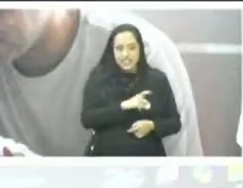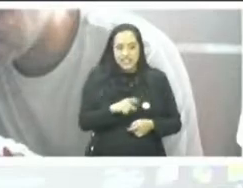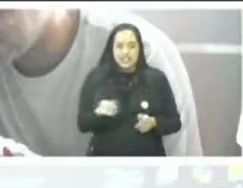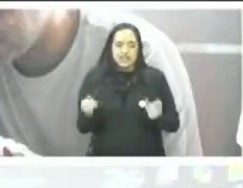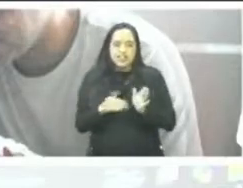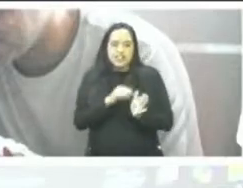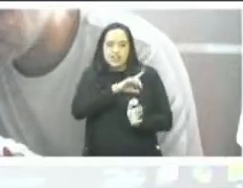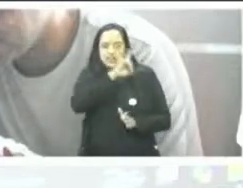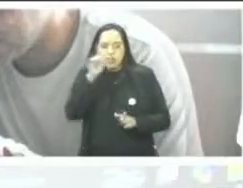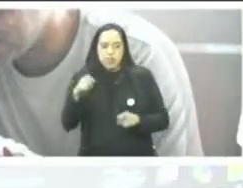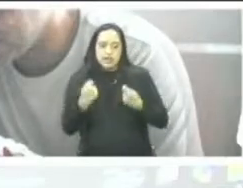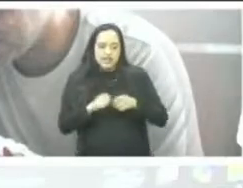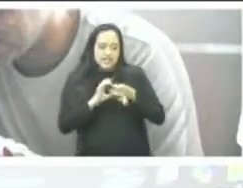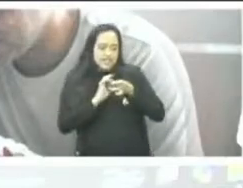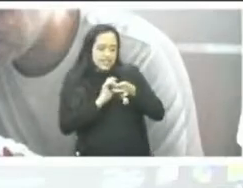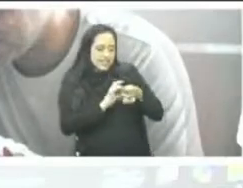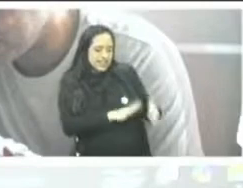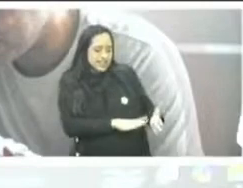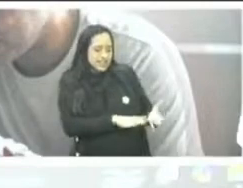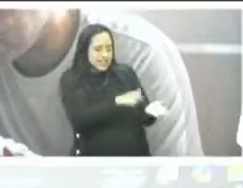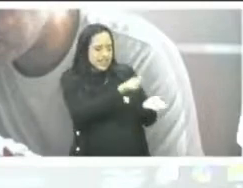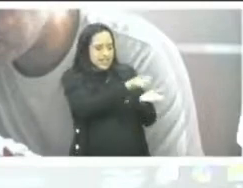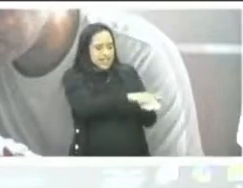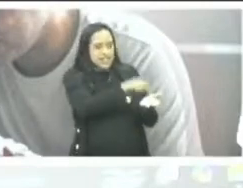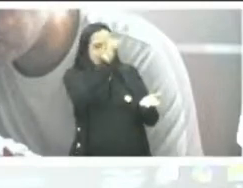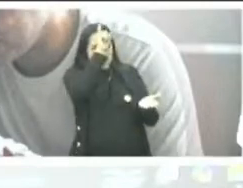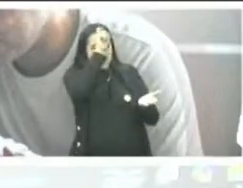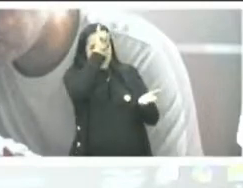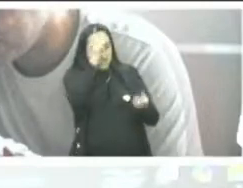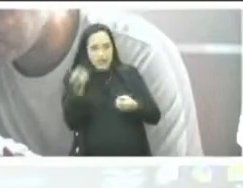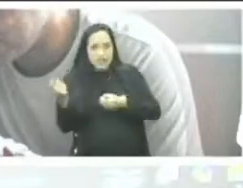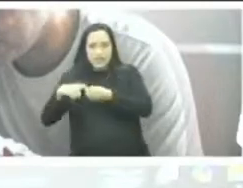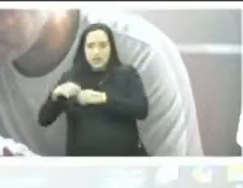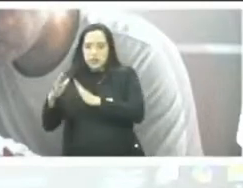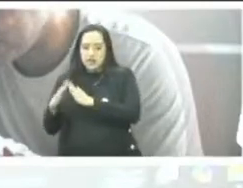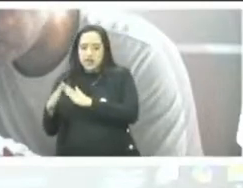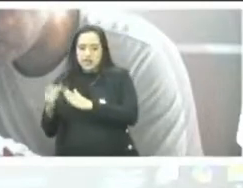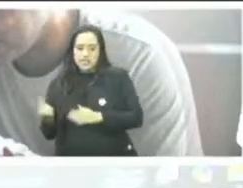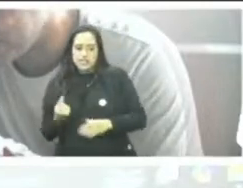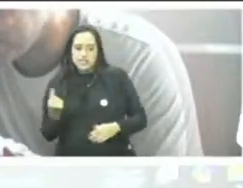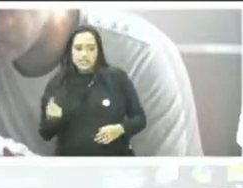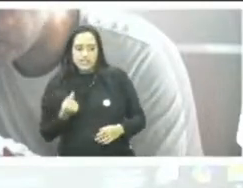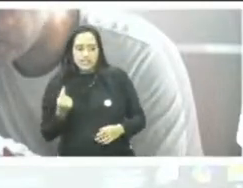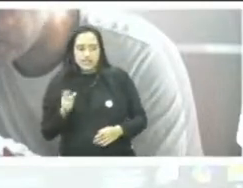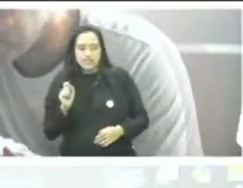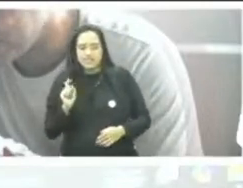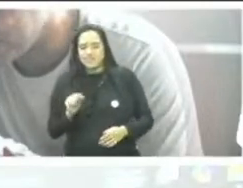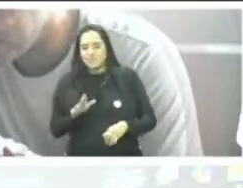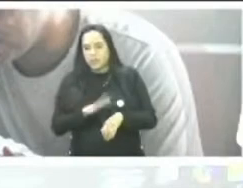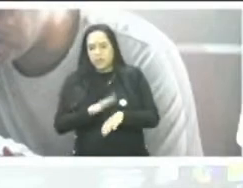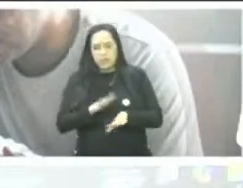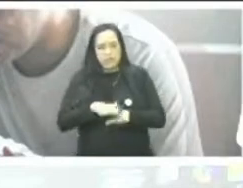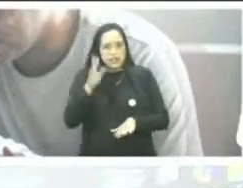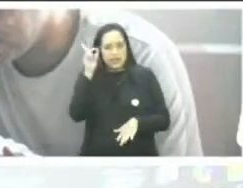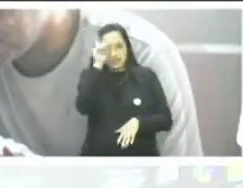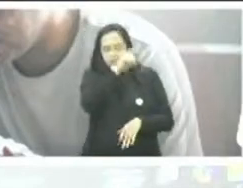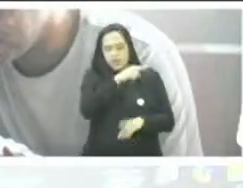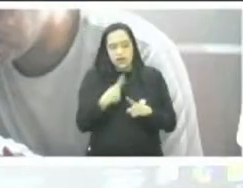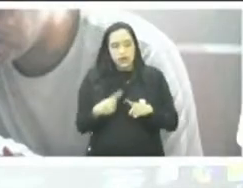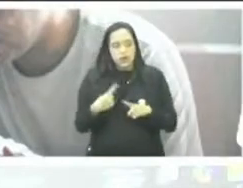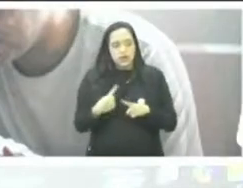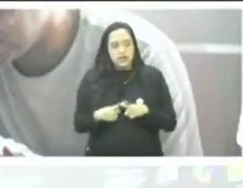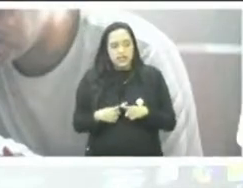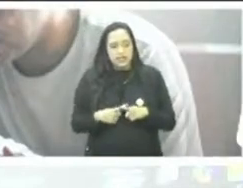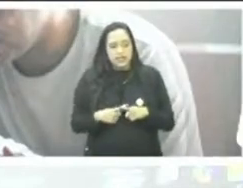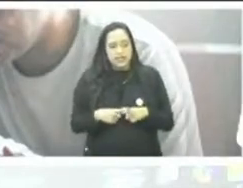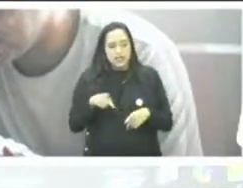quando eu precisava deixá-la no hospital e voltar para casa, era o momento mais difícil, porque na maioria